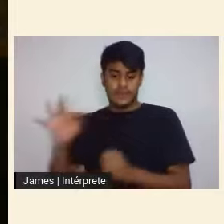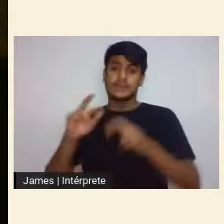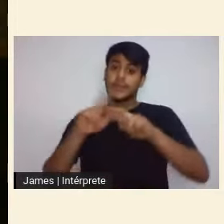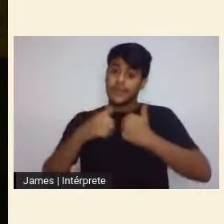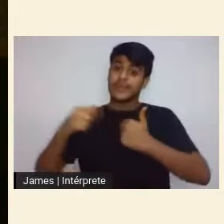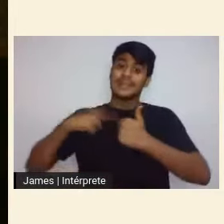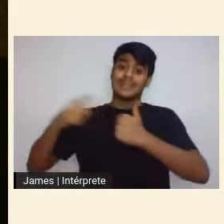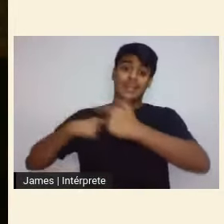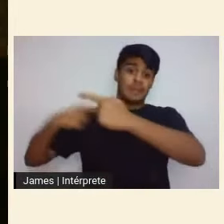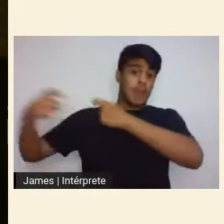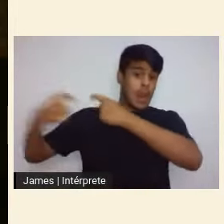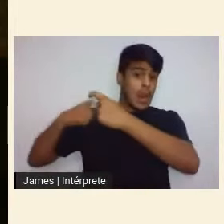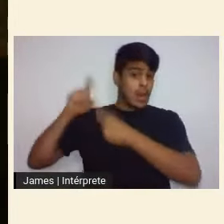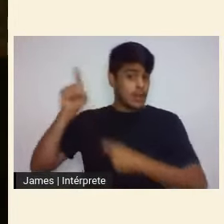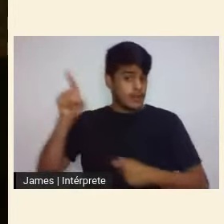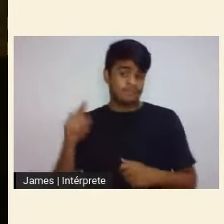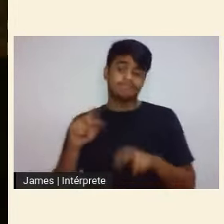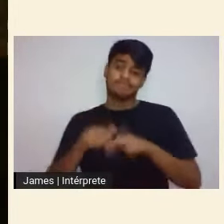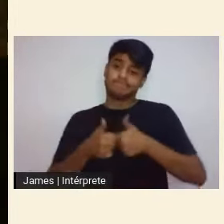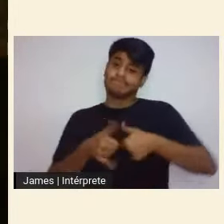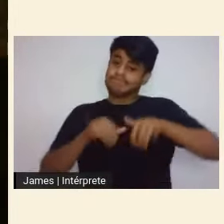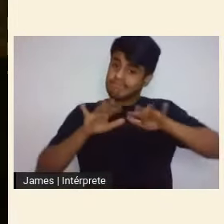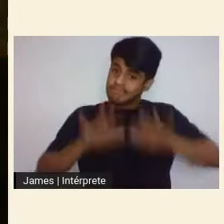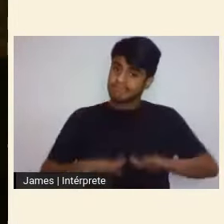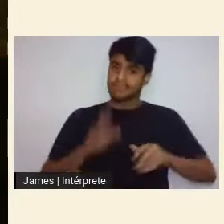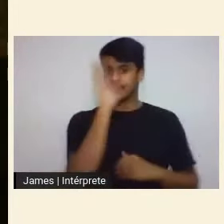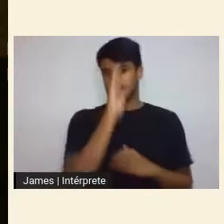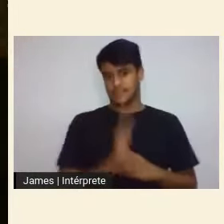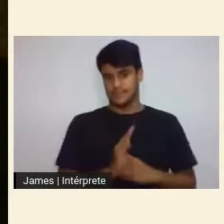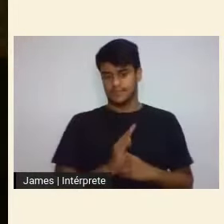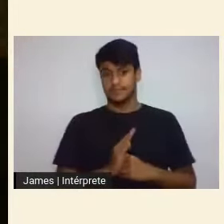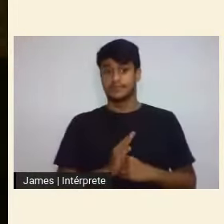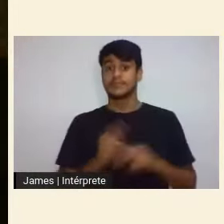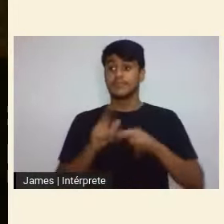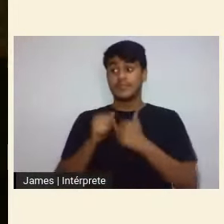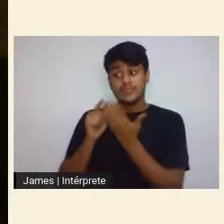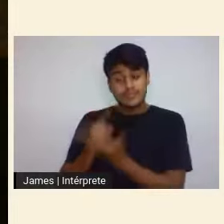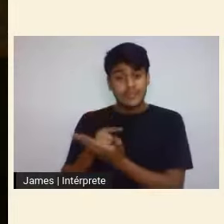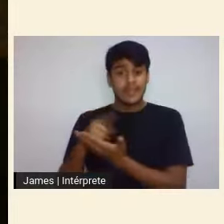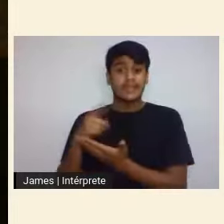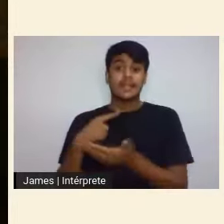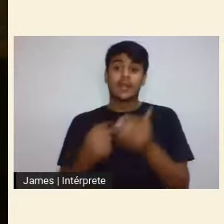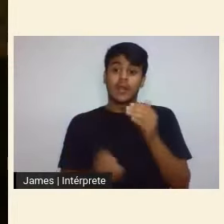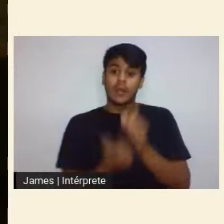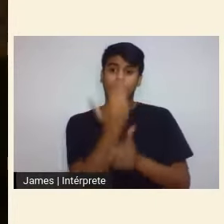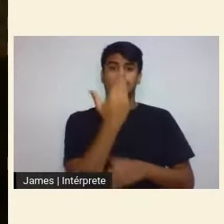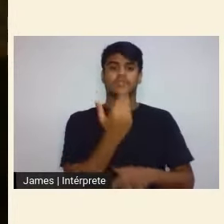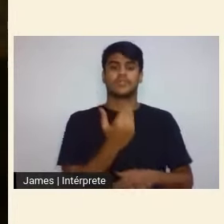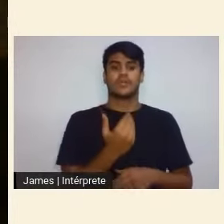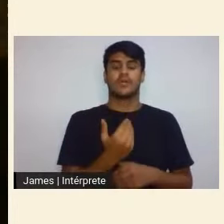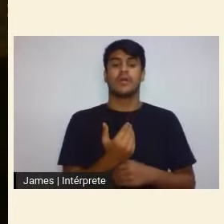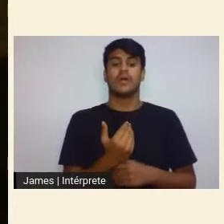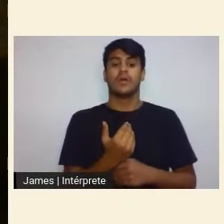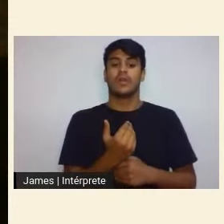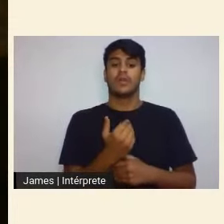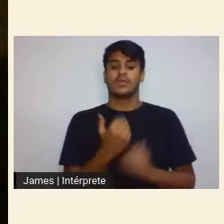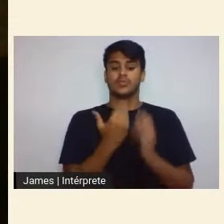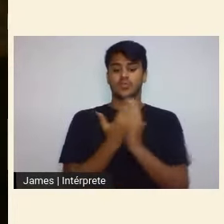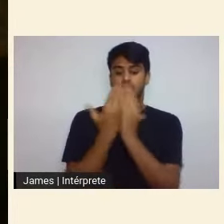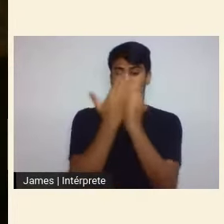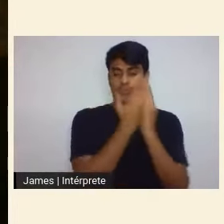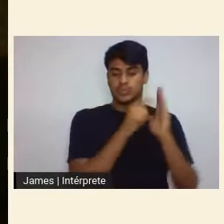guerra. Na obra dele, no Brasil, o Jacques Lambert desenvolve estudos de